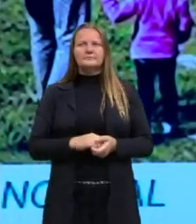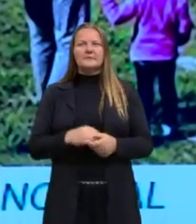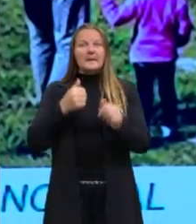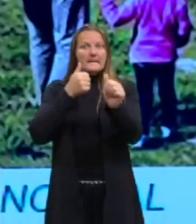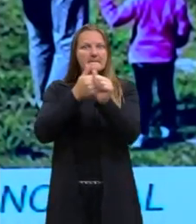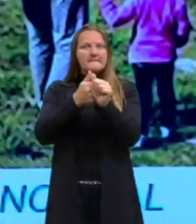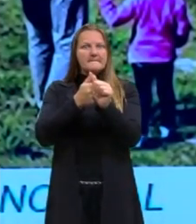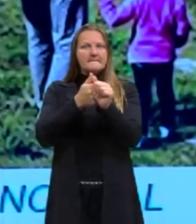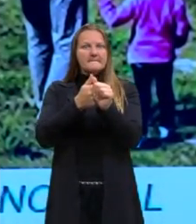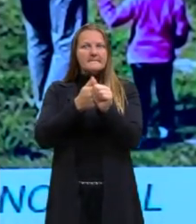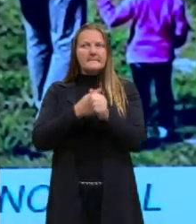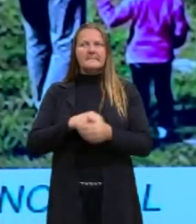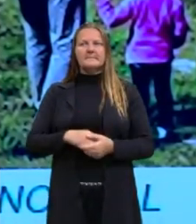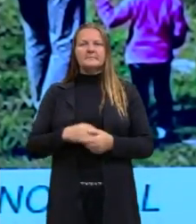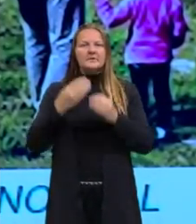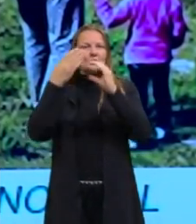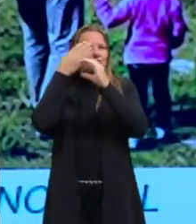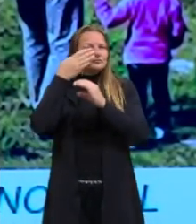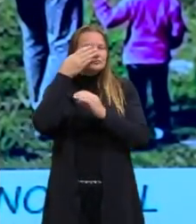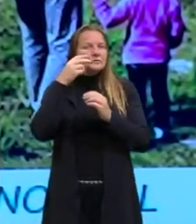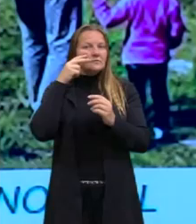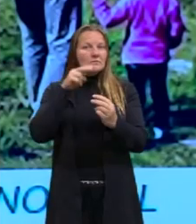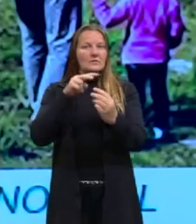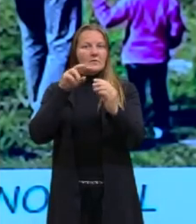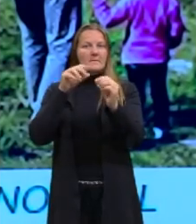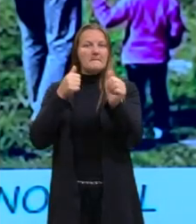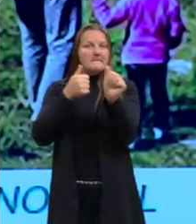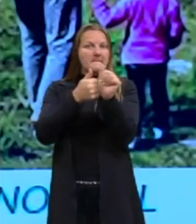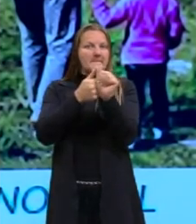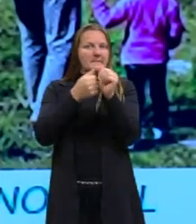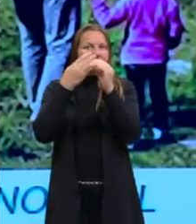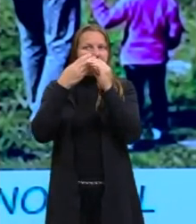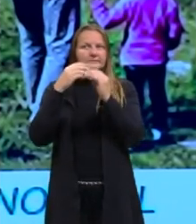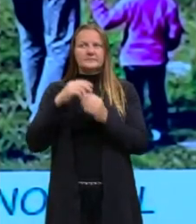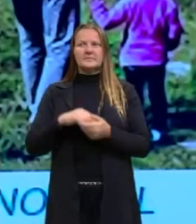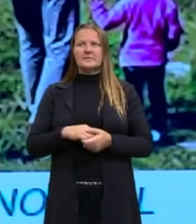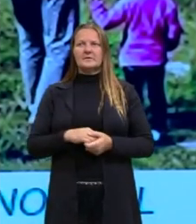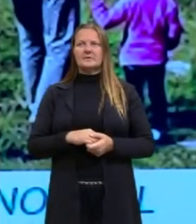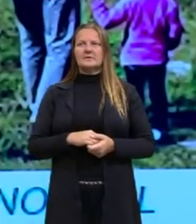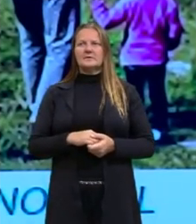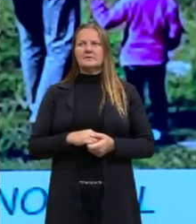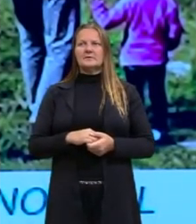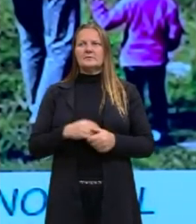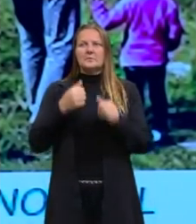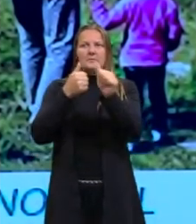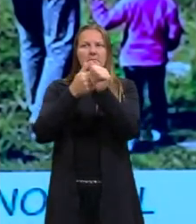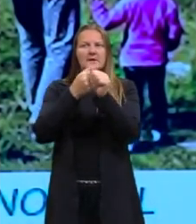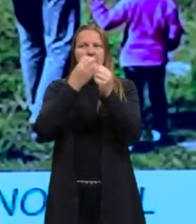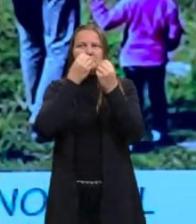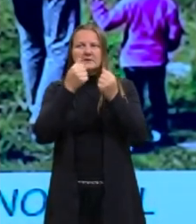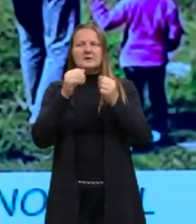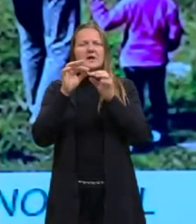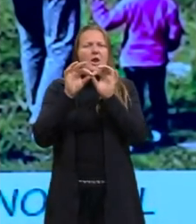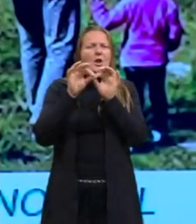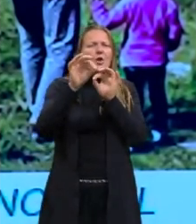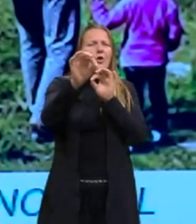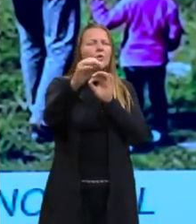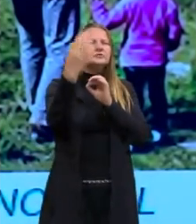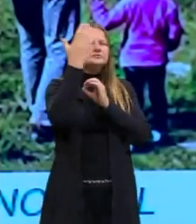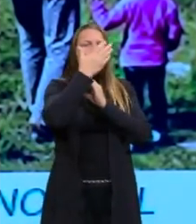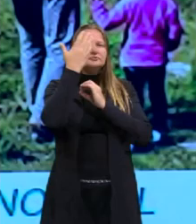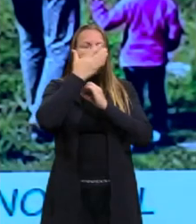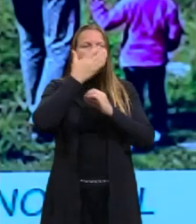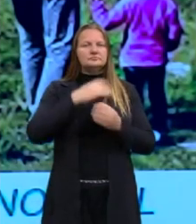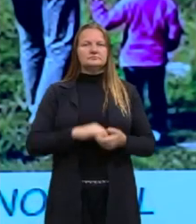de visualizador aqui na frente né uma pessoa que está observando essa imagem então a miopia a gente enxerga aqui de perto um pouco melhor mas de longe